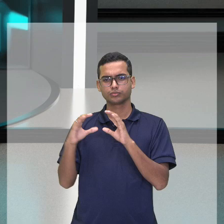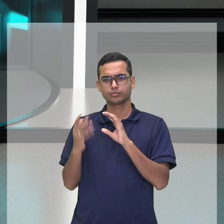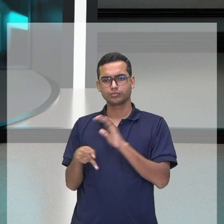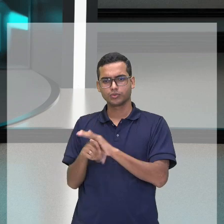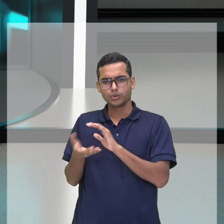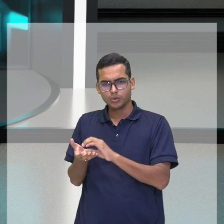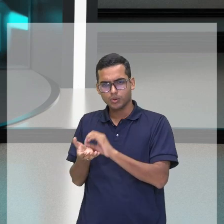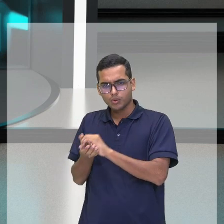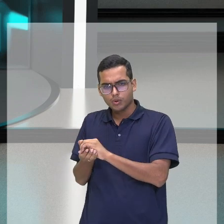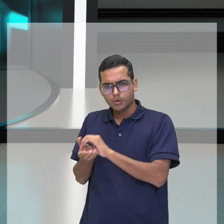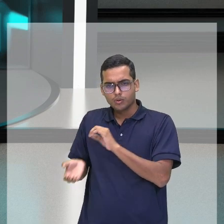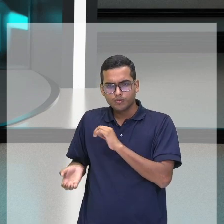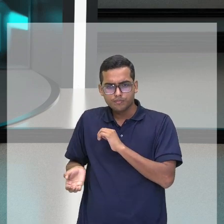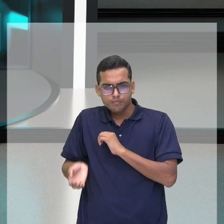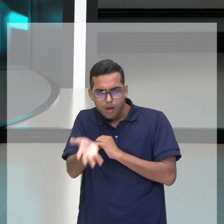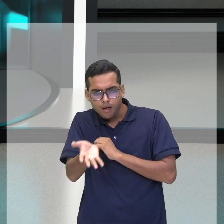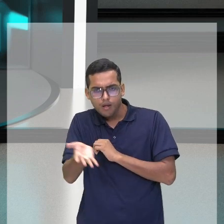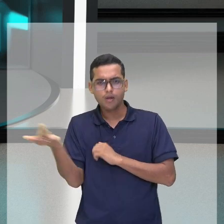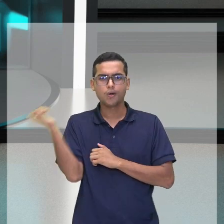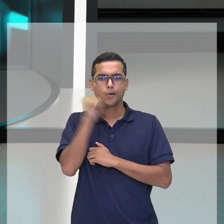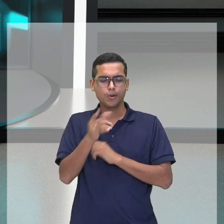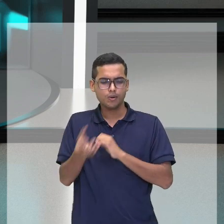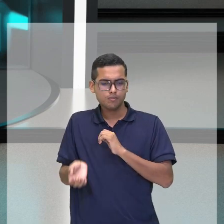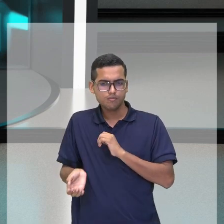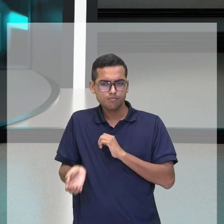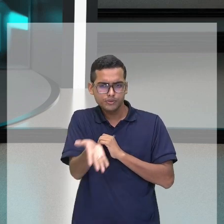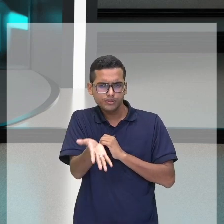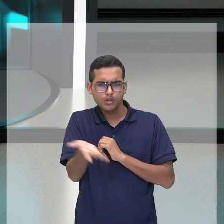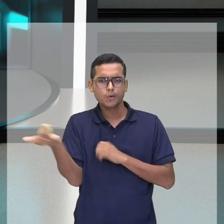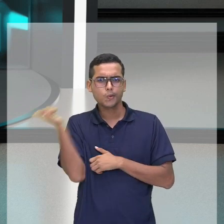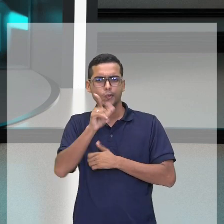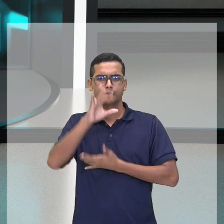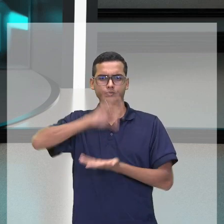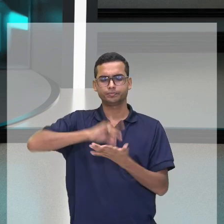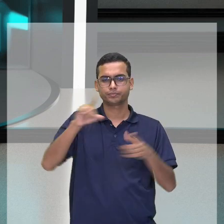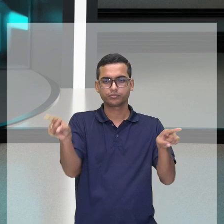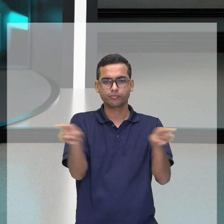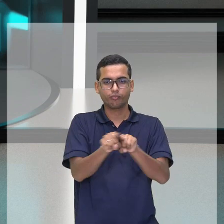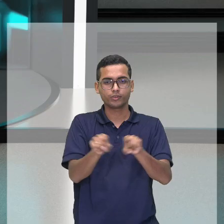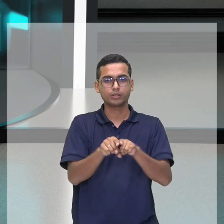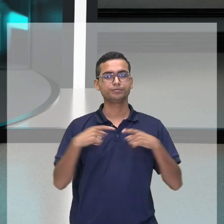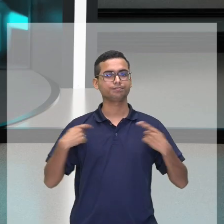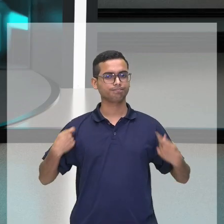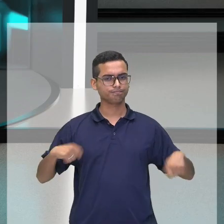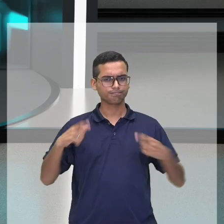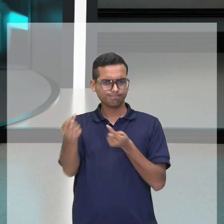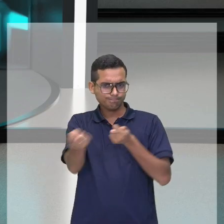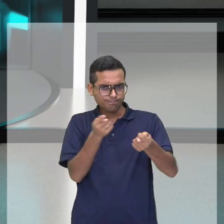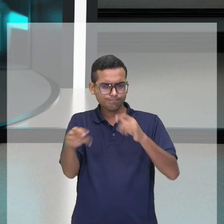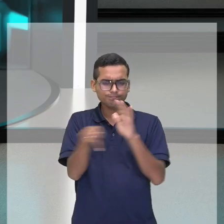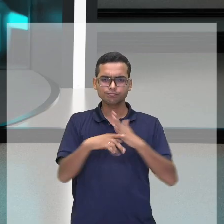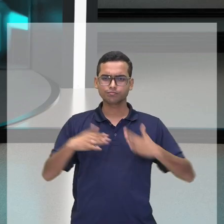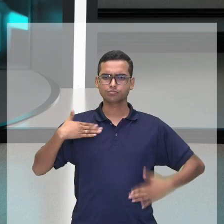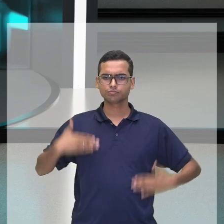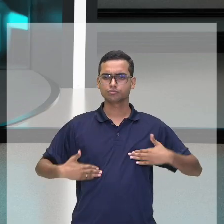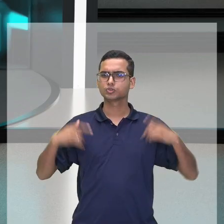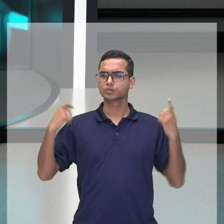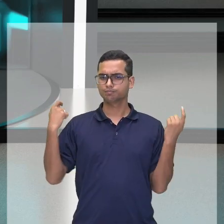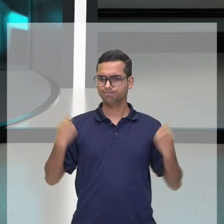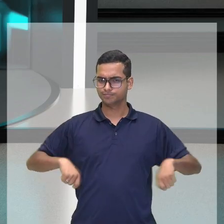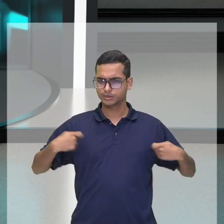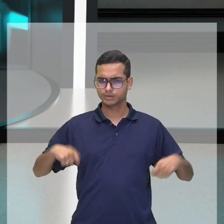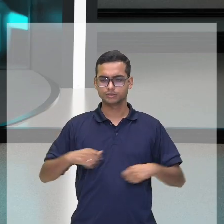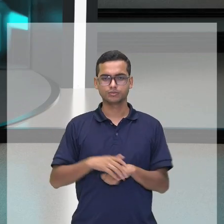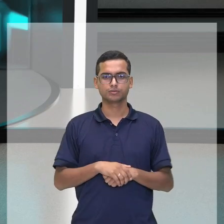tentar aproximar lá daquela outra bola, alvo, você tem que ter um controle motor. Se você jogar de qualquer